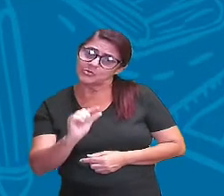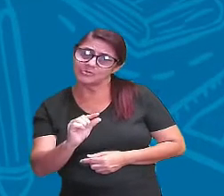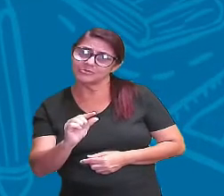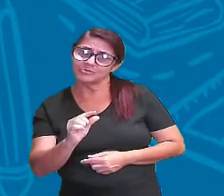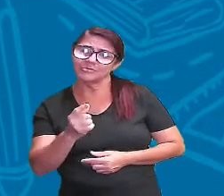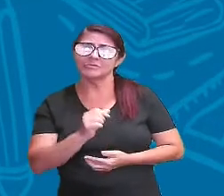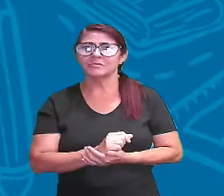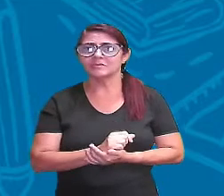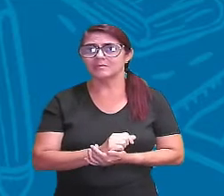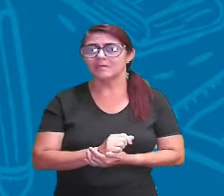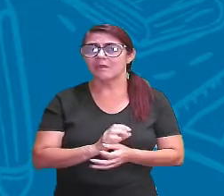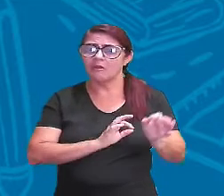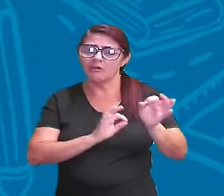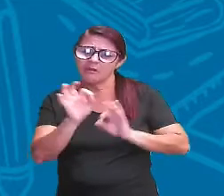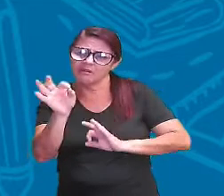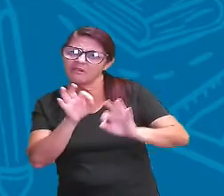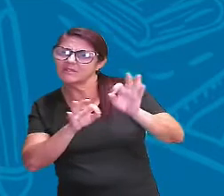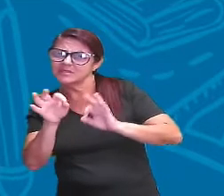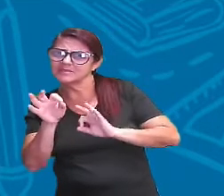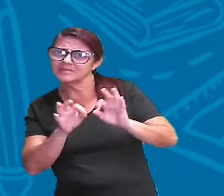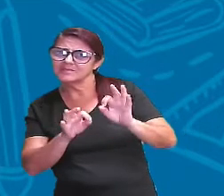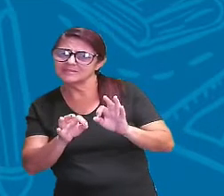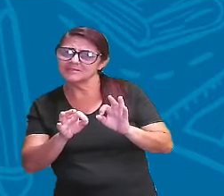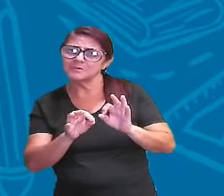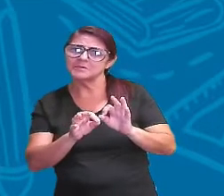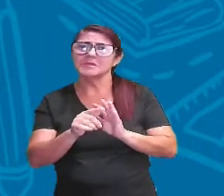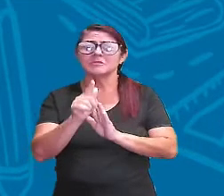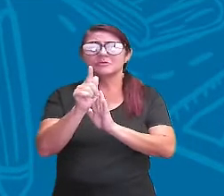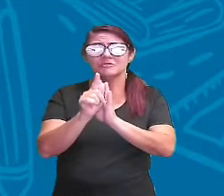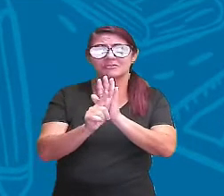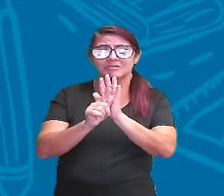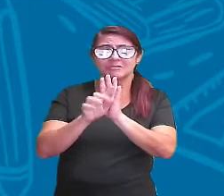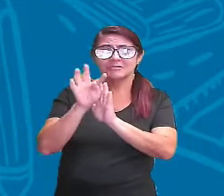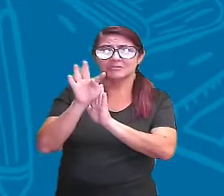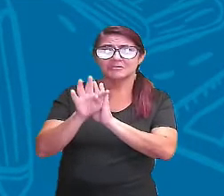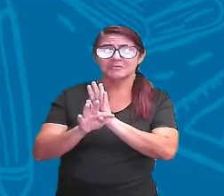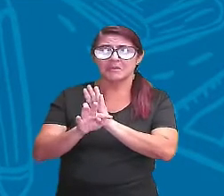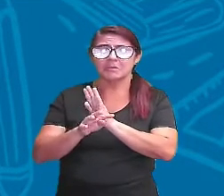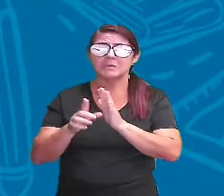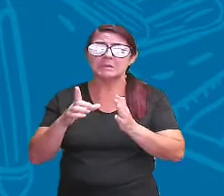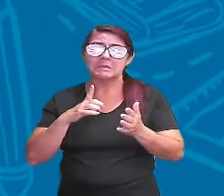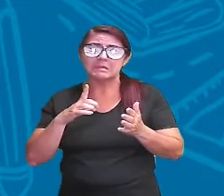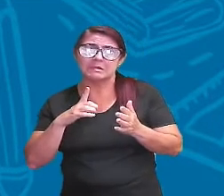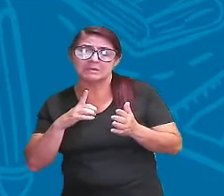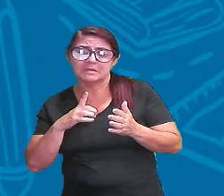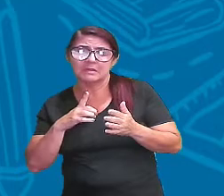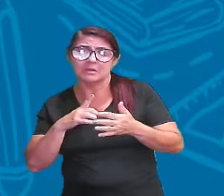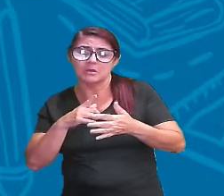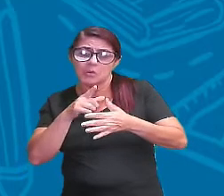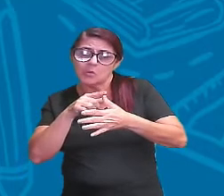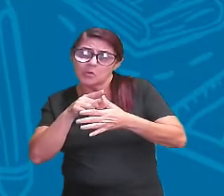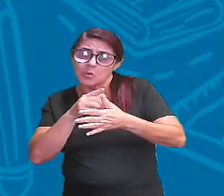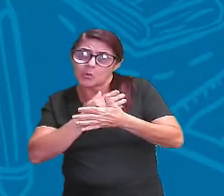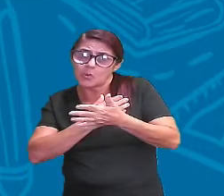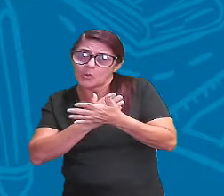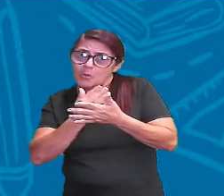A estrutura desse gênero textual, ele tem a introdução, que é o